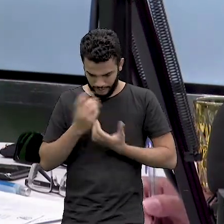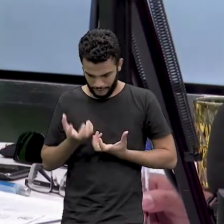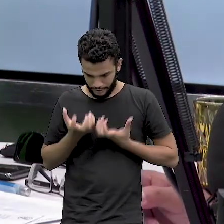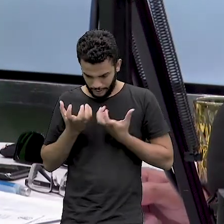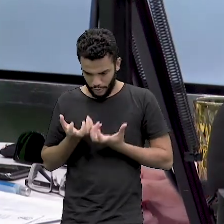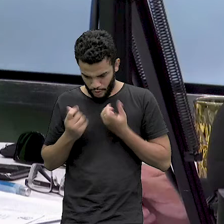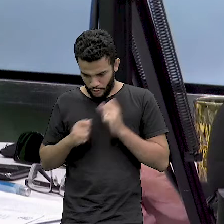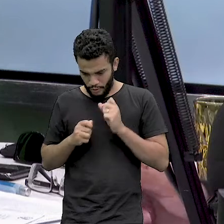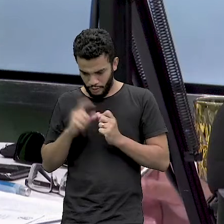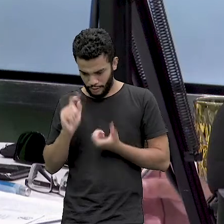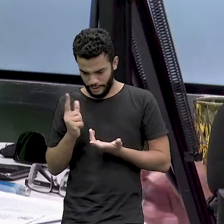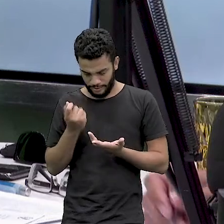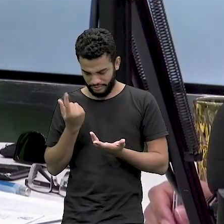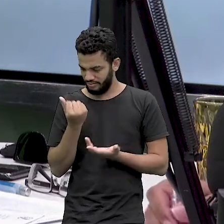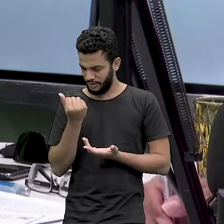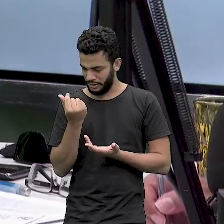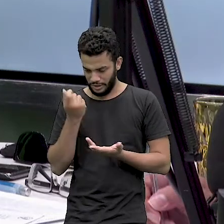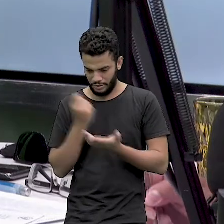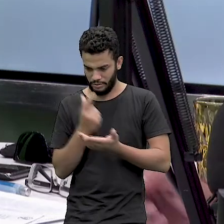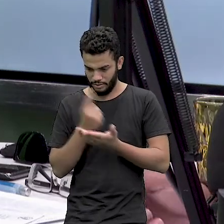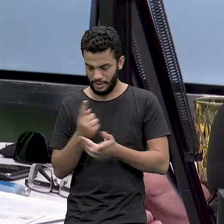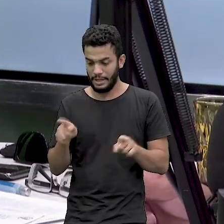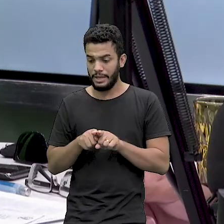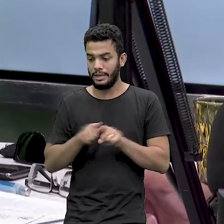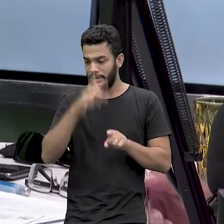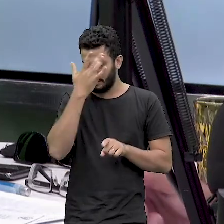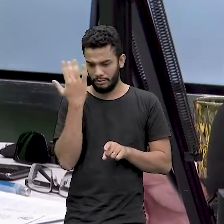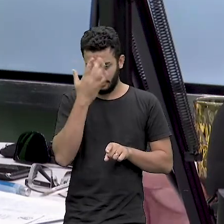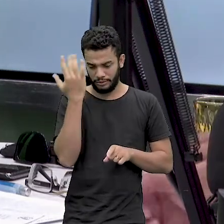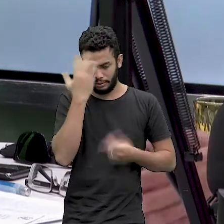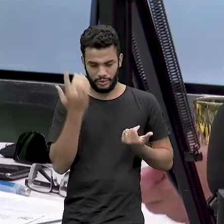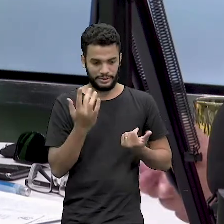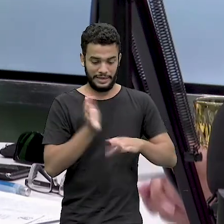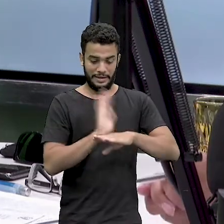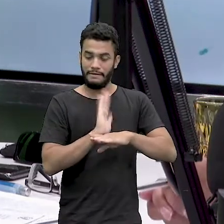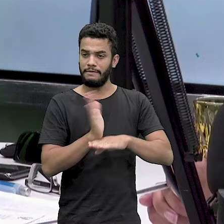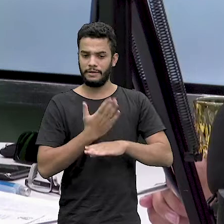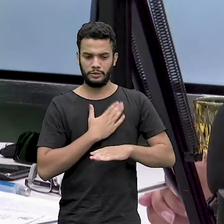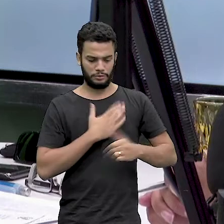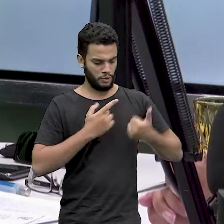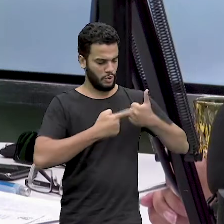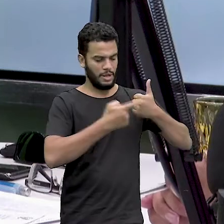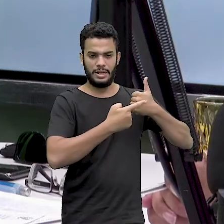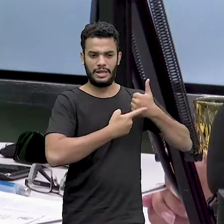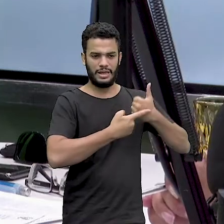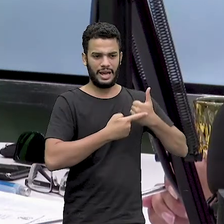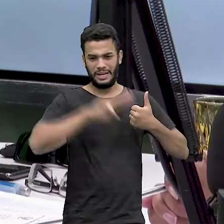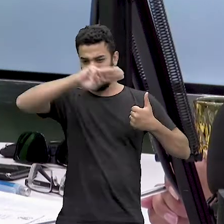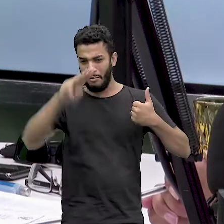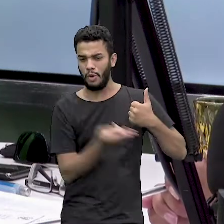ali tem um canal, ele tem tantos seguidores, é um produto, né? Aquele ali é isso, aquele ali tem aquilo. Então,